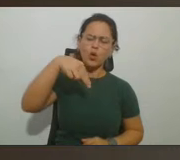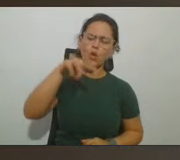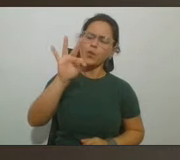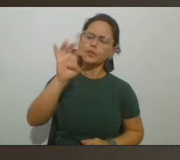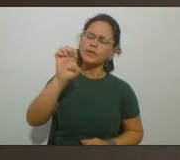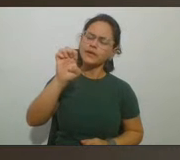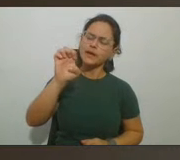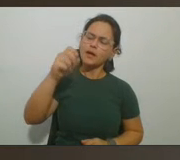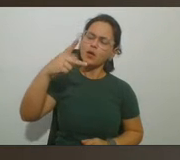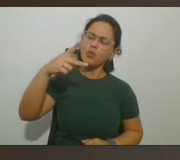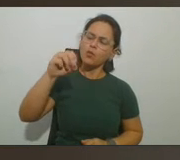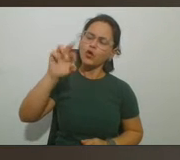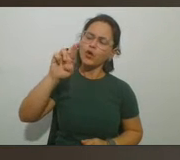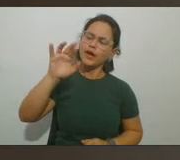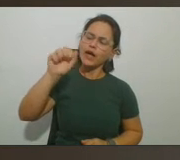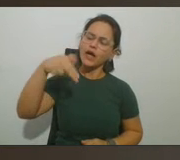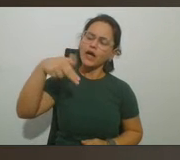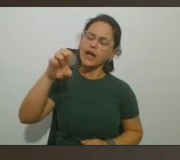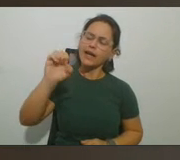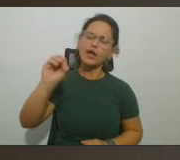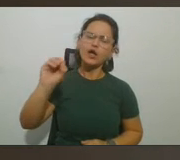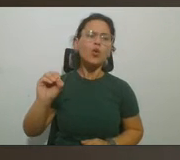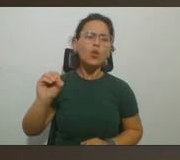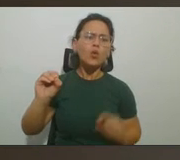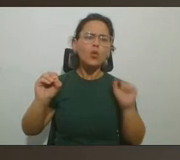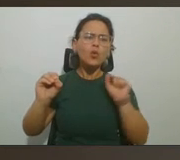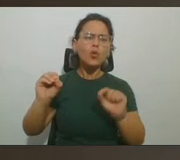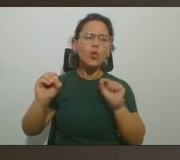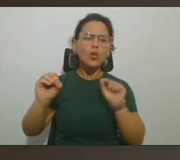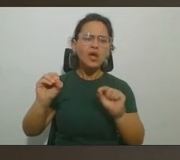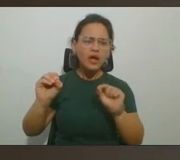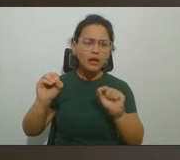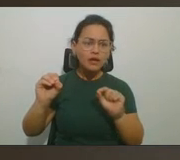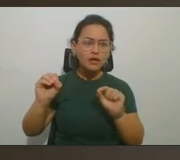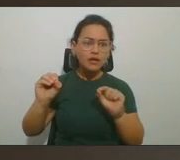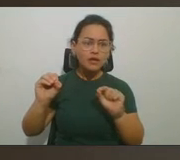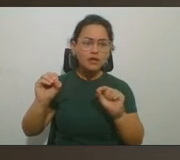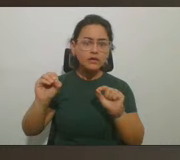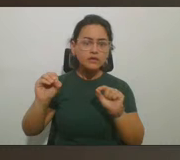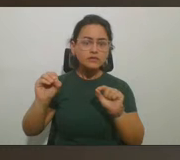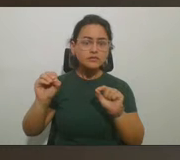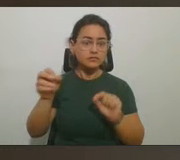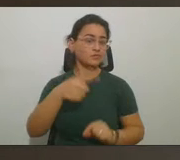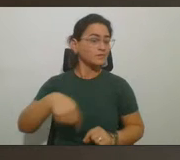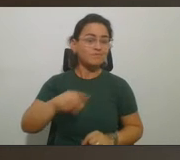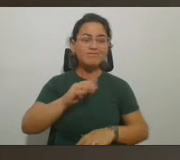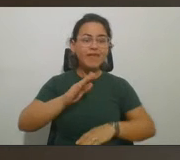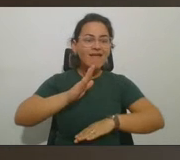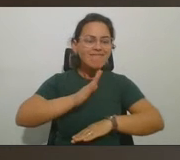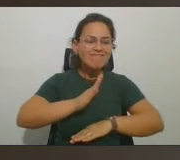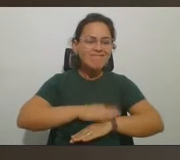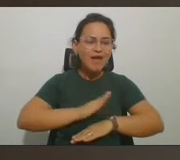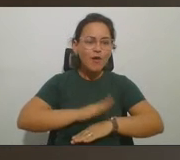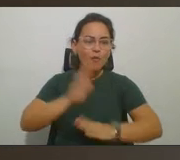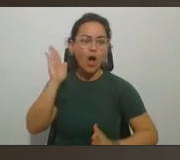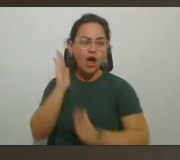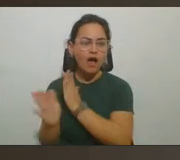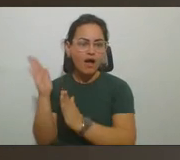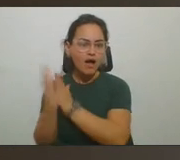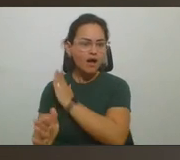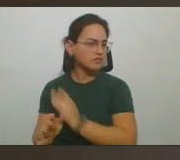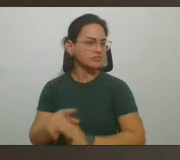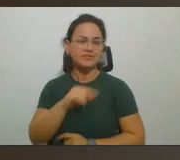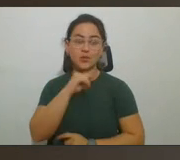Penso no meu devaneio e no meu pensamento que não podemos fugir de nosso tempo, mas o fato é que